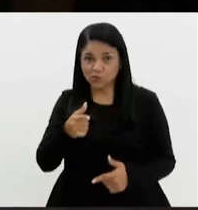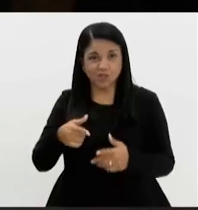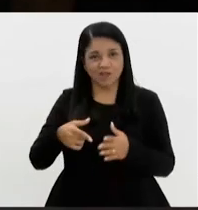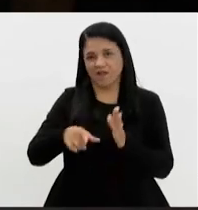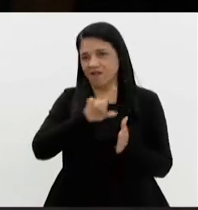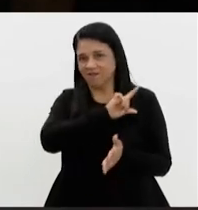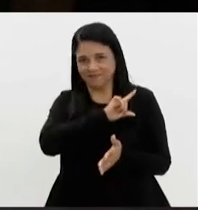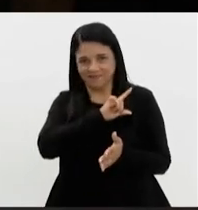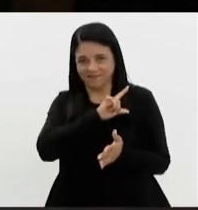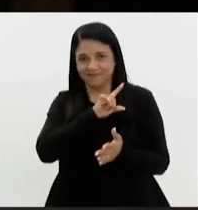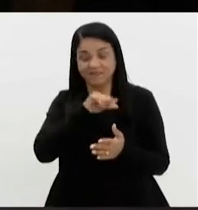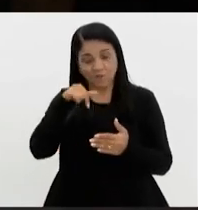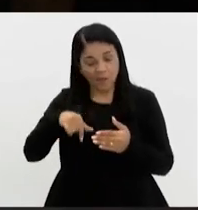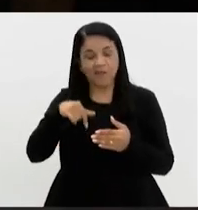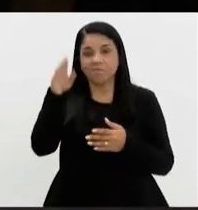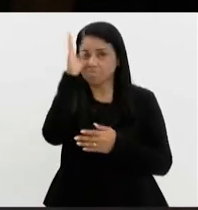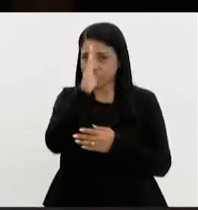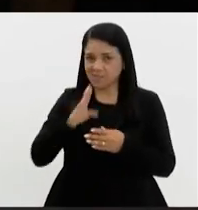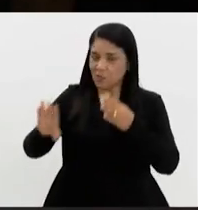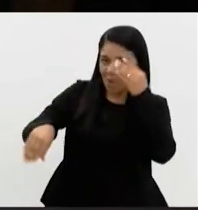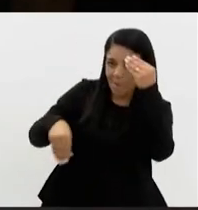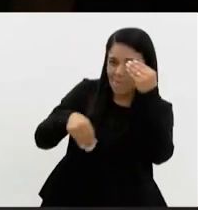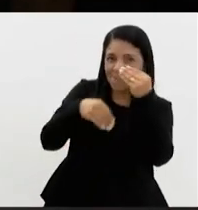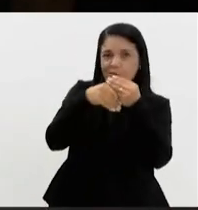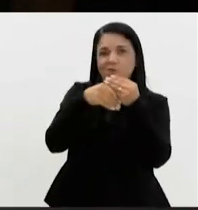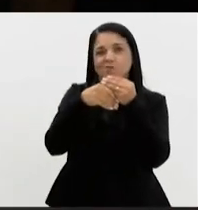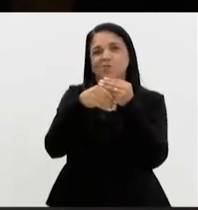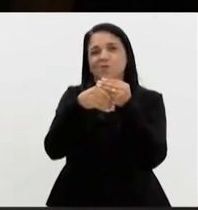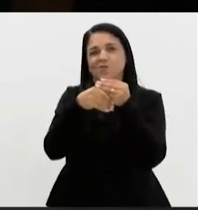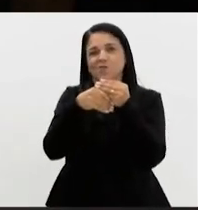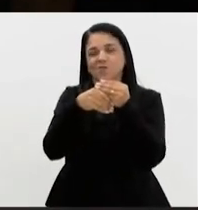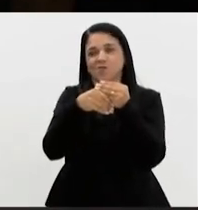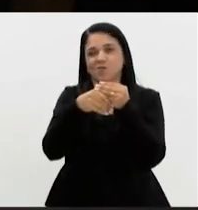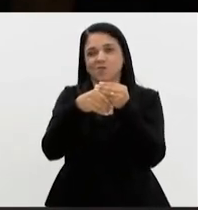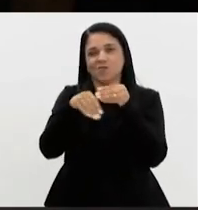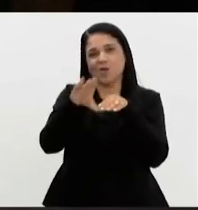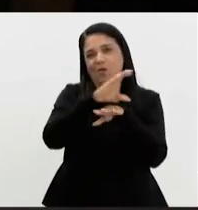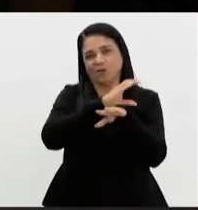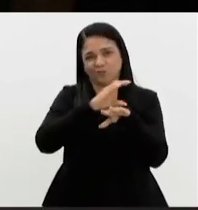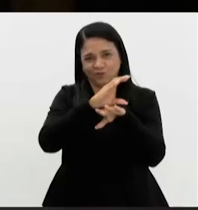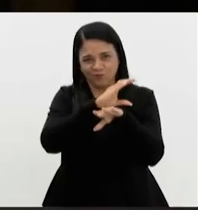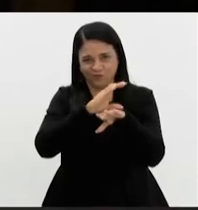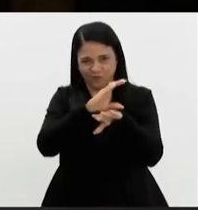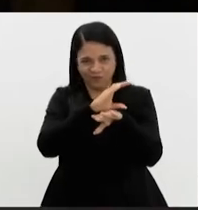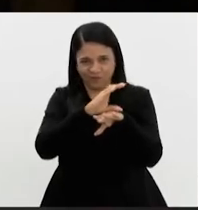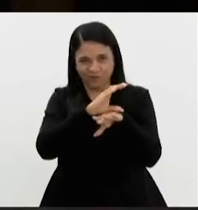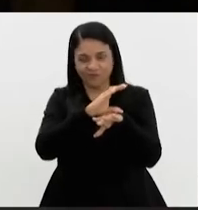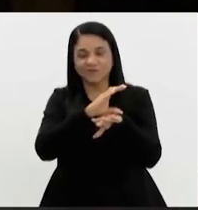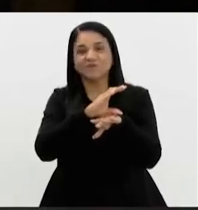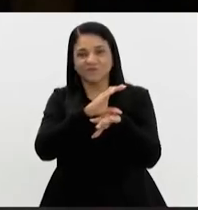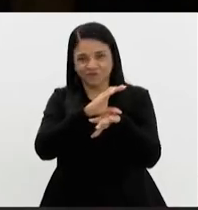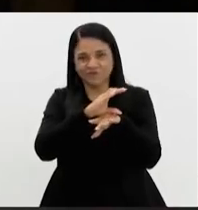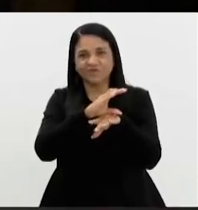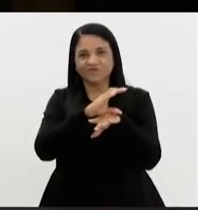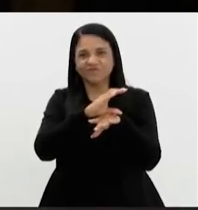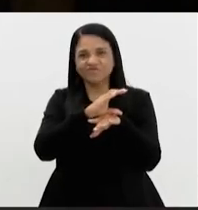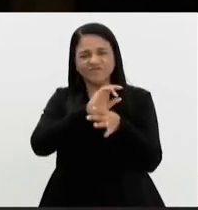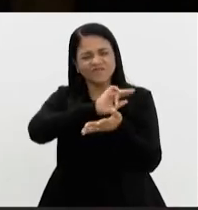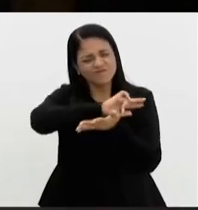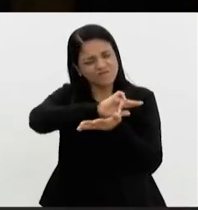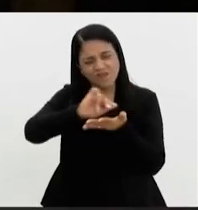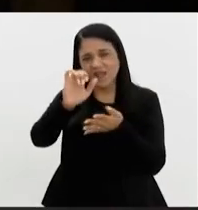diversos eh eh elementos e diversas eh